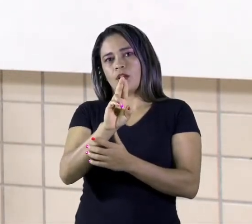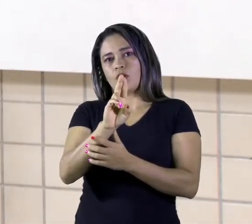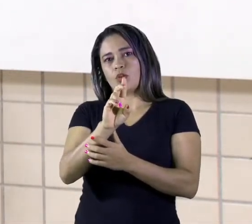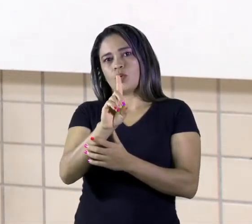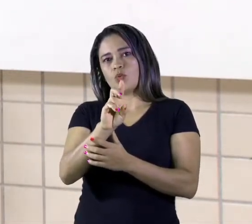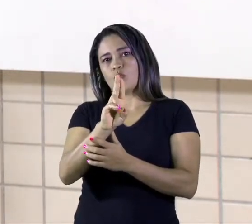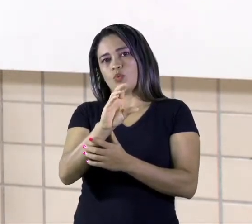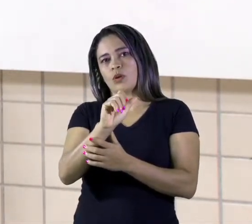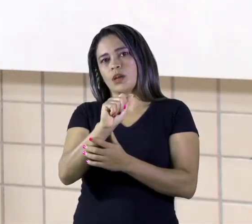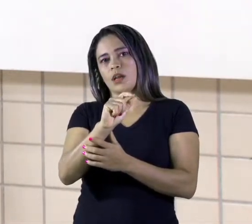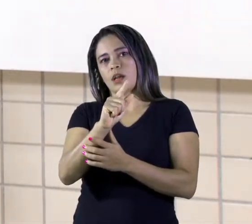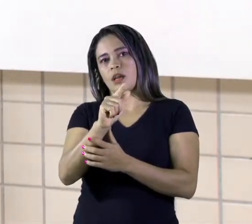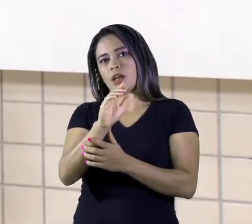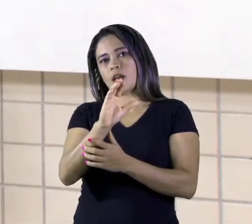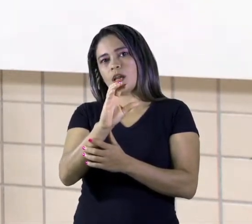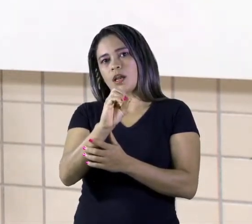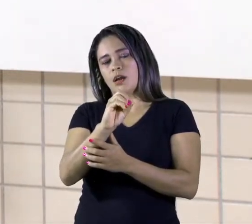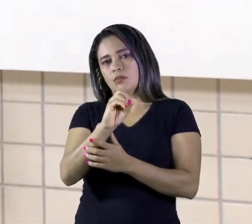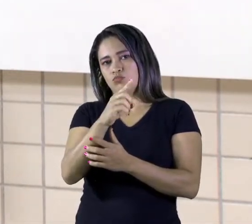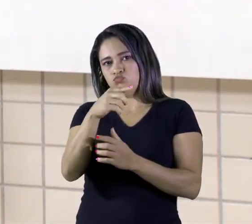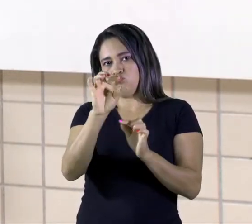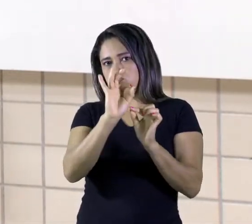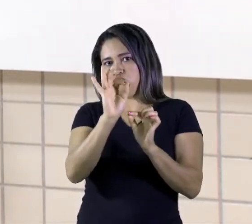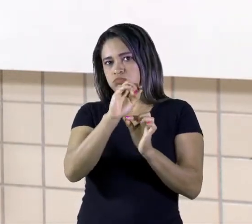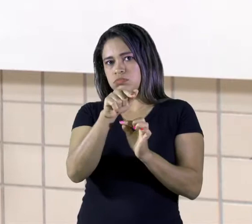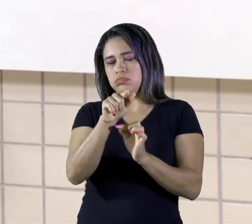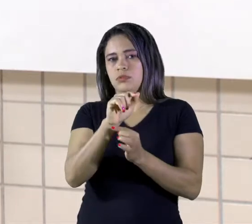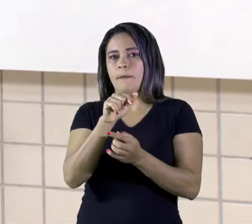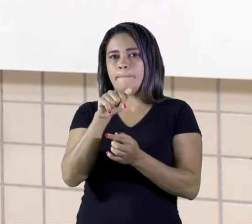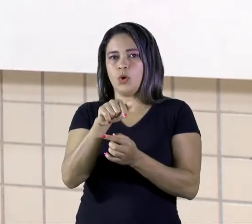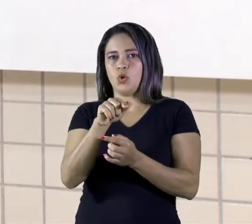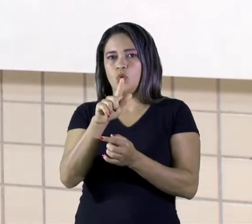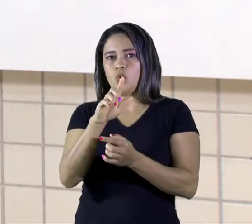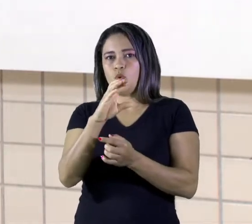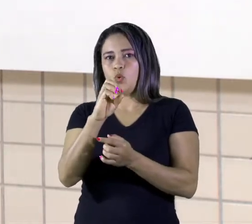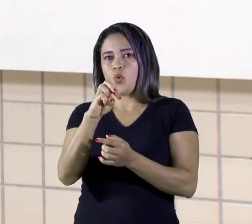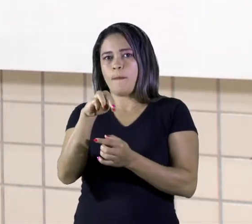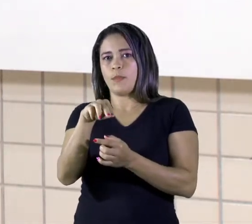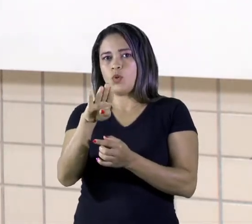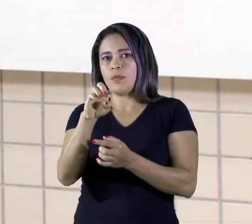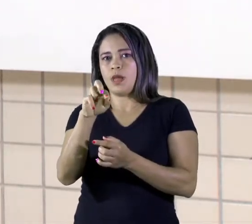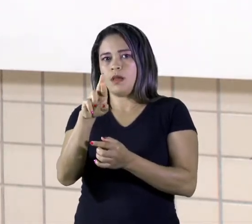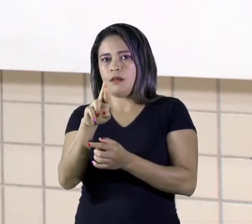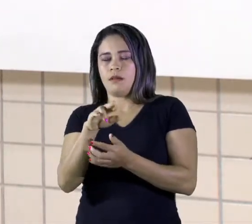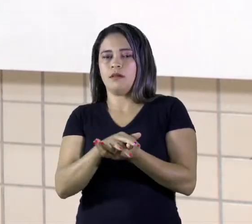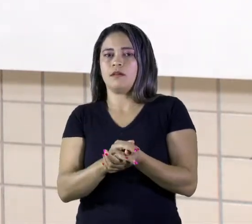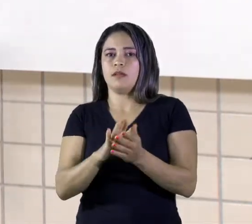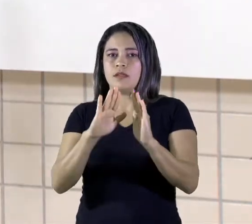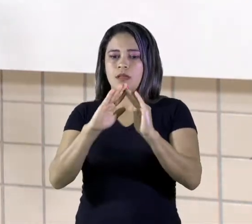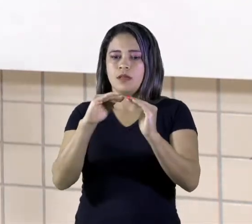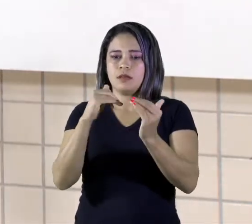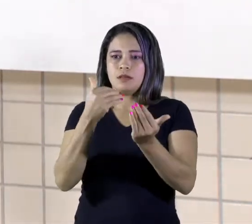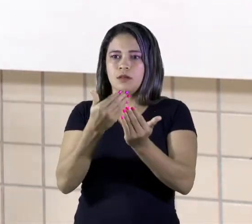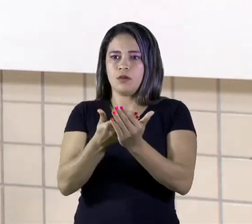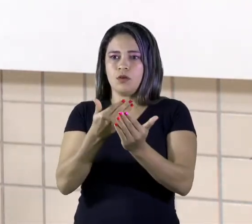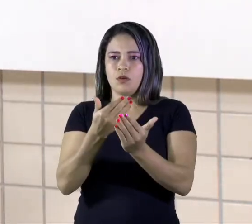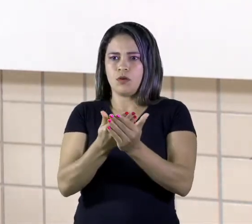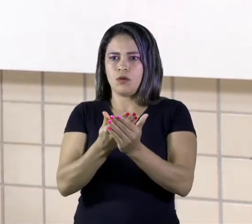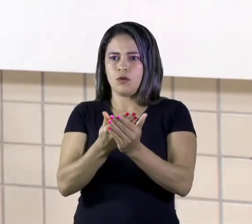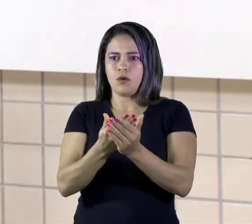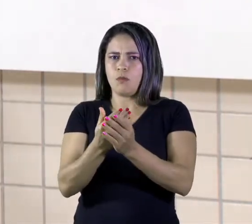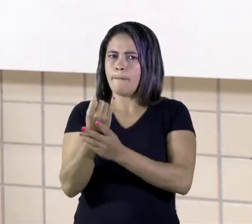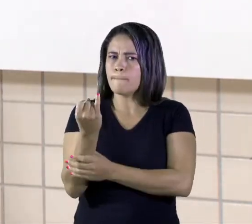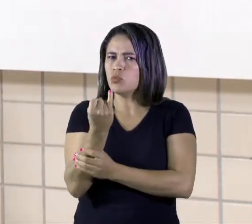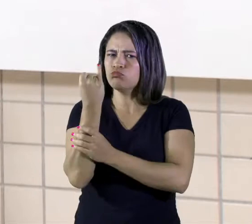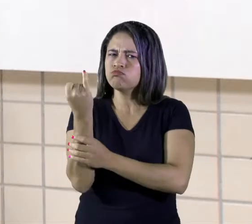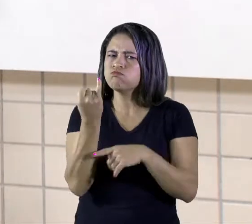educacãopalmas.com.br, educação sem a cedilha e sem o tio, certo? Nas escolas, muito importante.